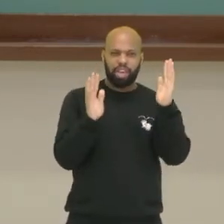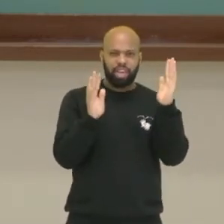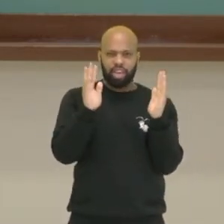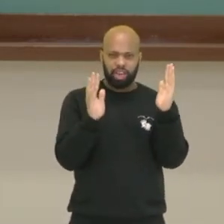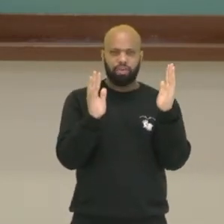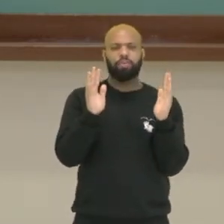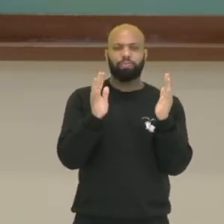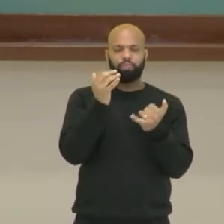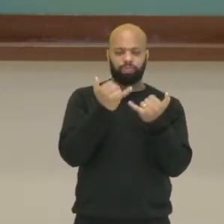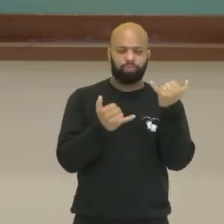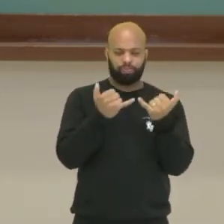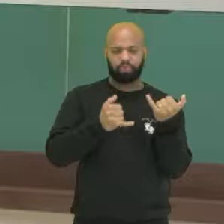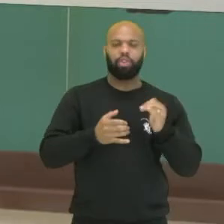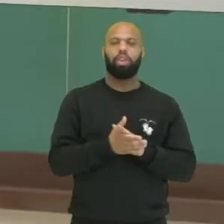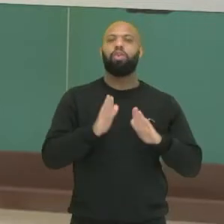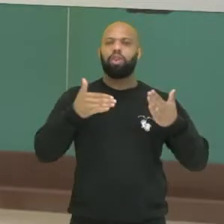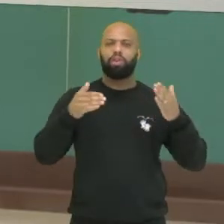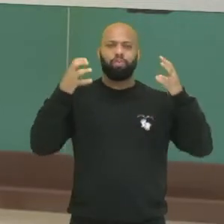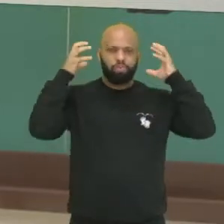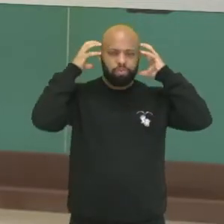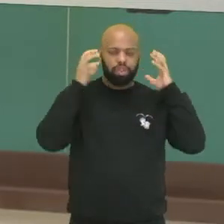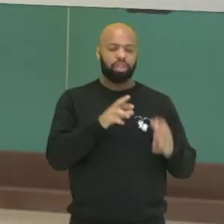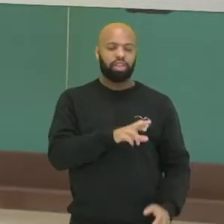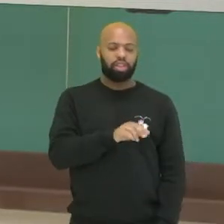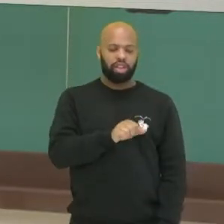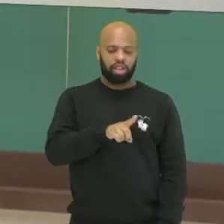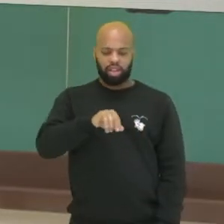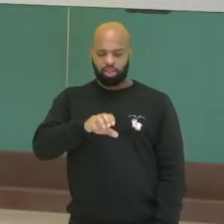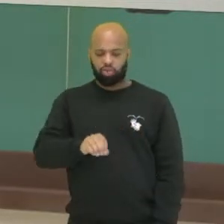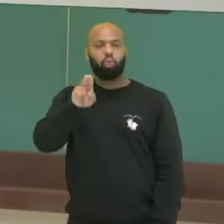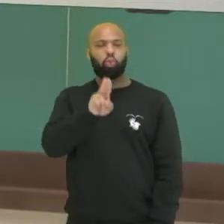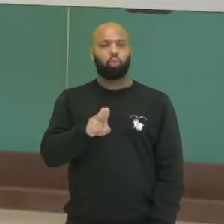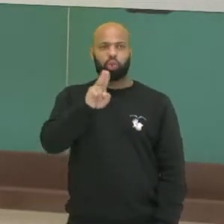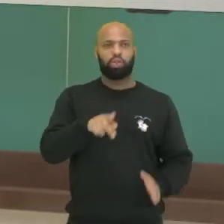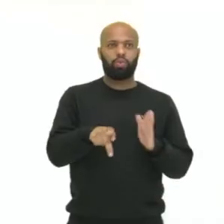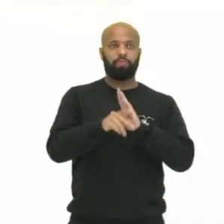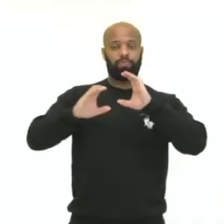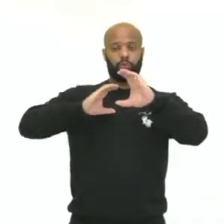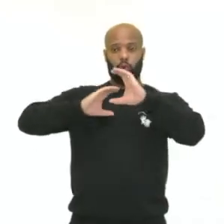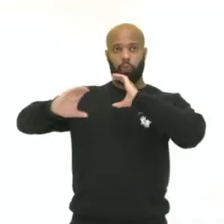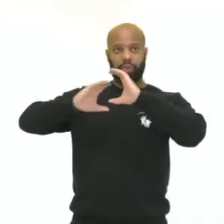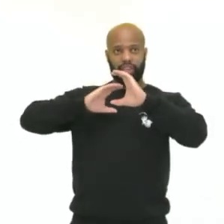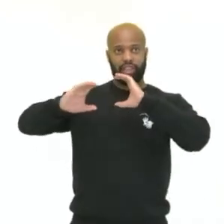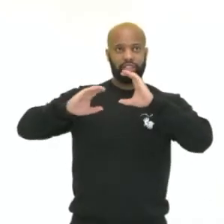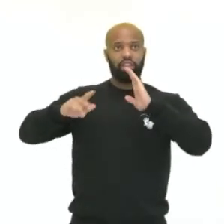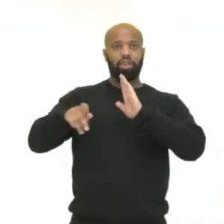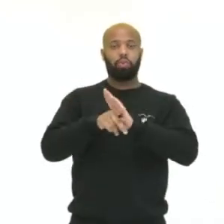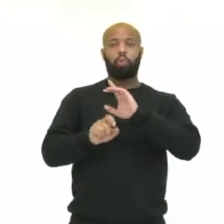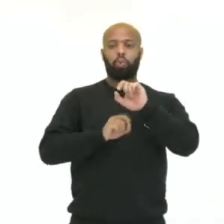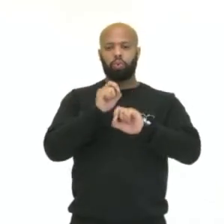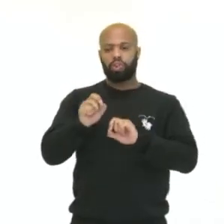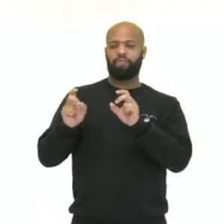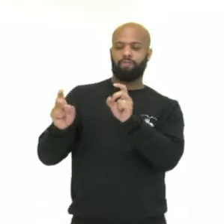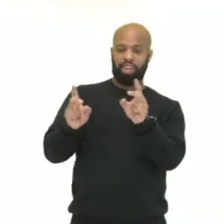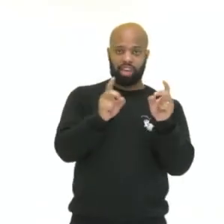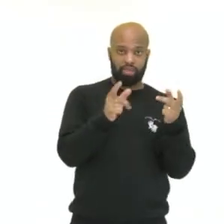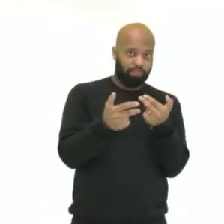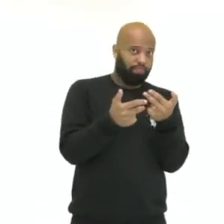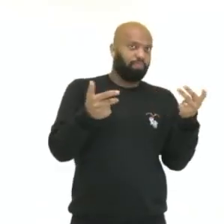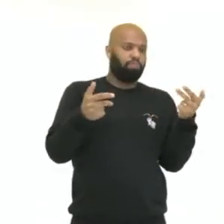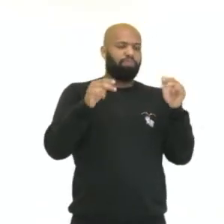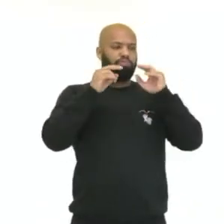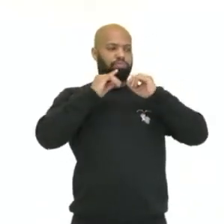época. O rádio foi utilizado como dispositivo de comunicação tanto no comércio quanto na guerra